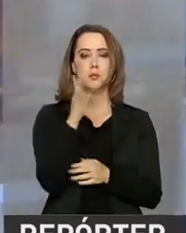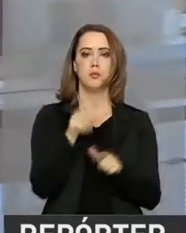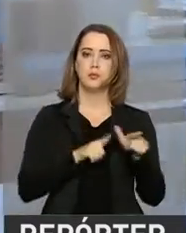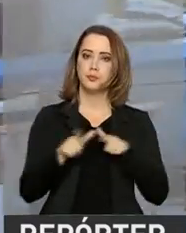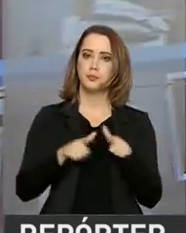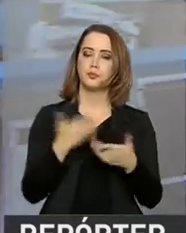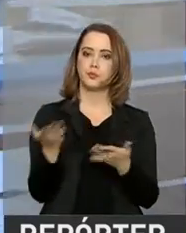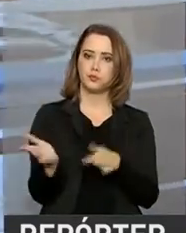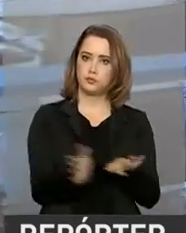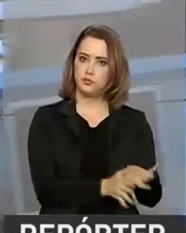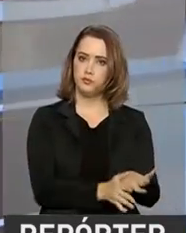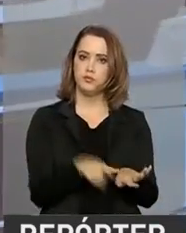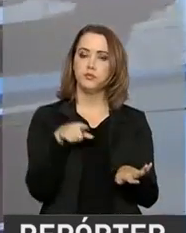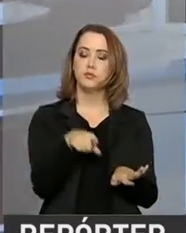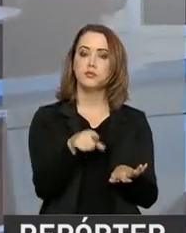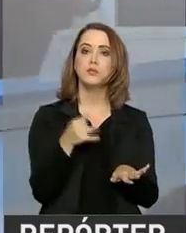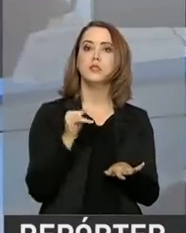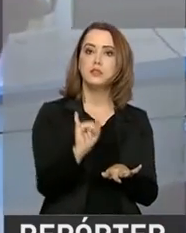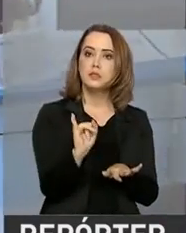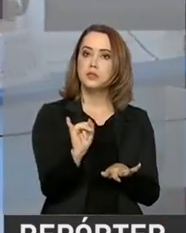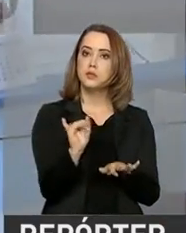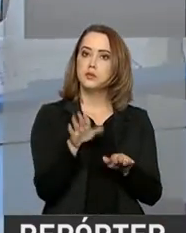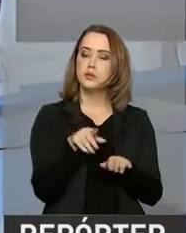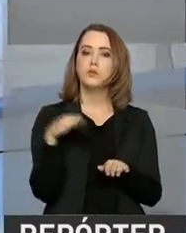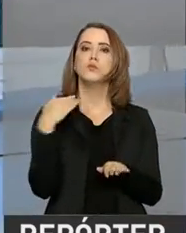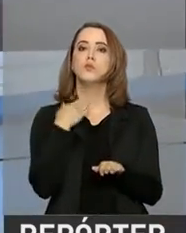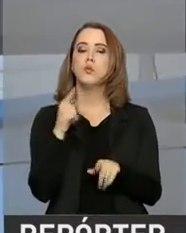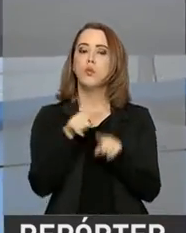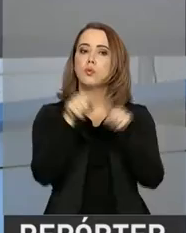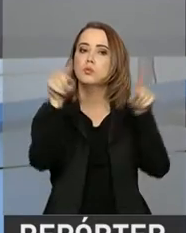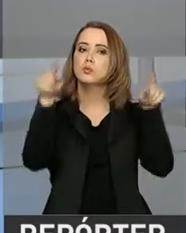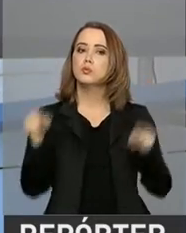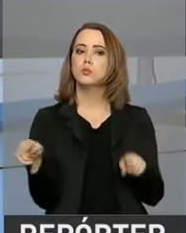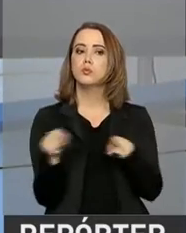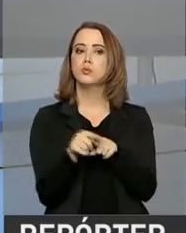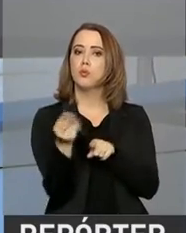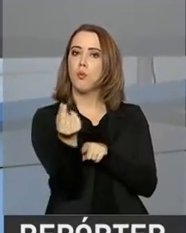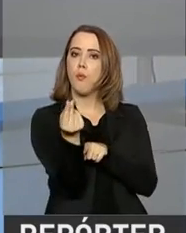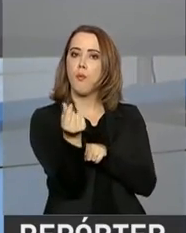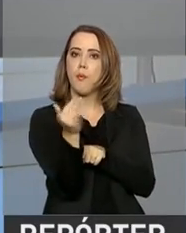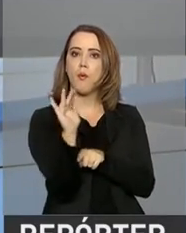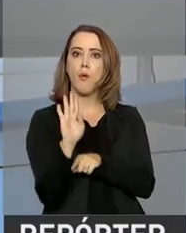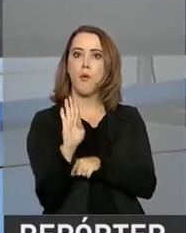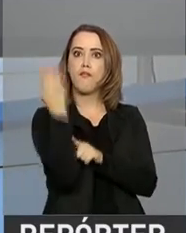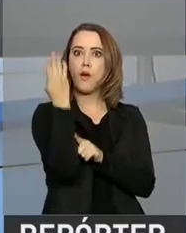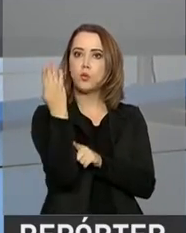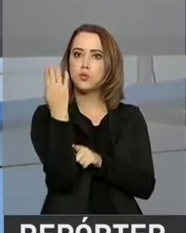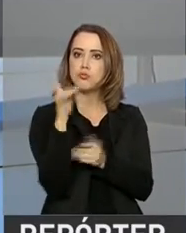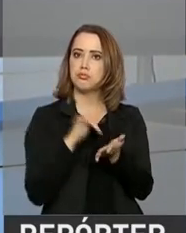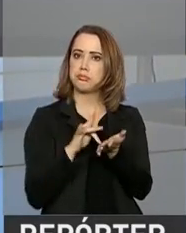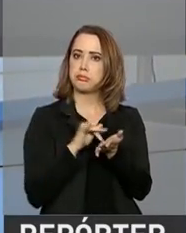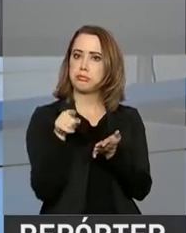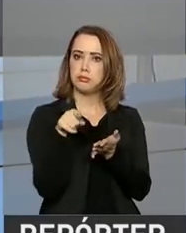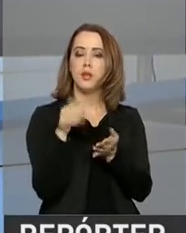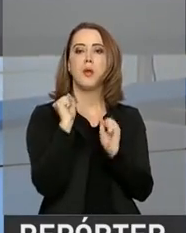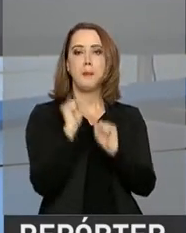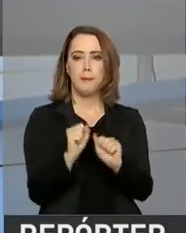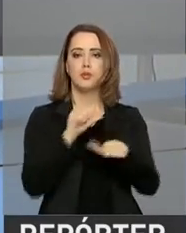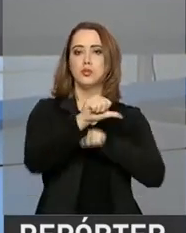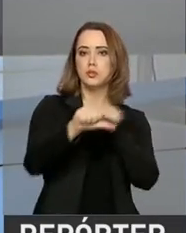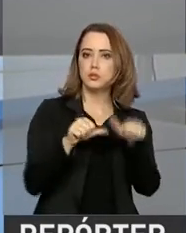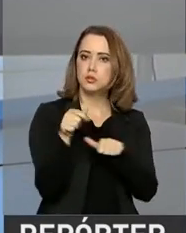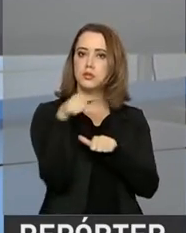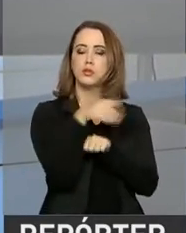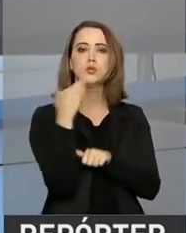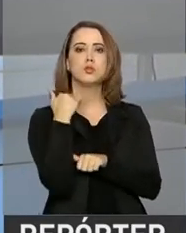ea partir de agora quem receber uma cédula falsa direto de um caixa eletrônico pode trocar por uma verdadeira na agência bancária onde